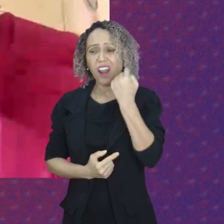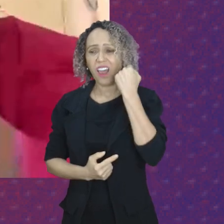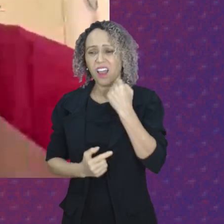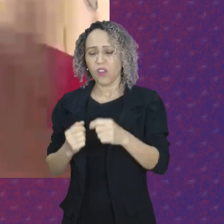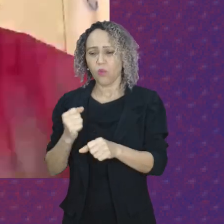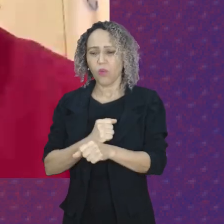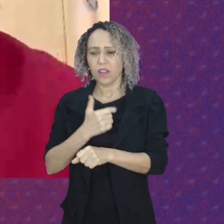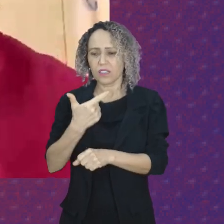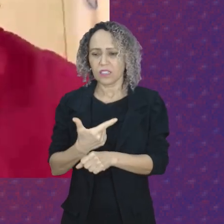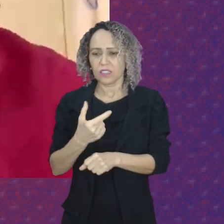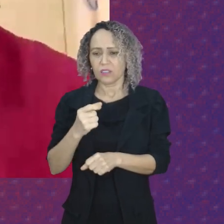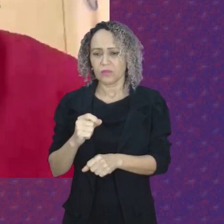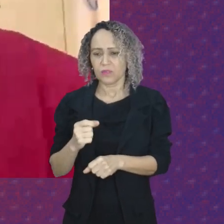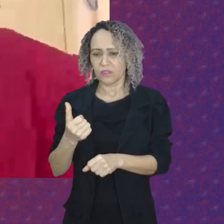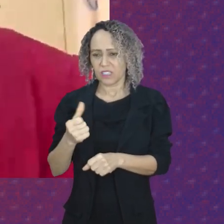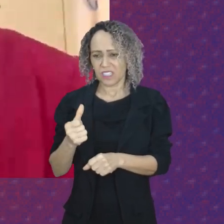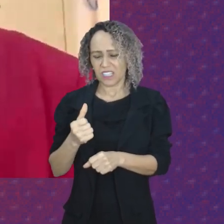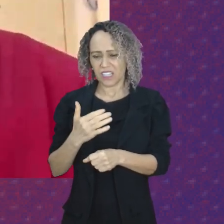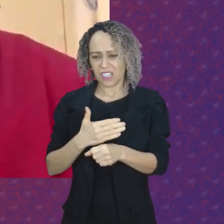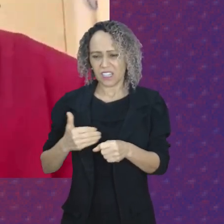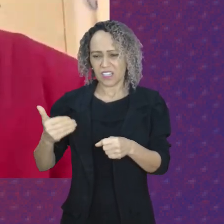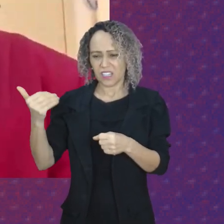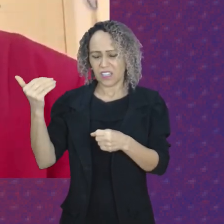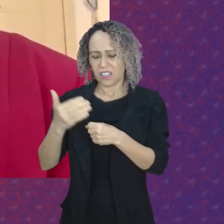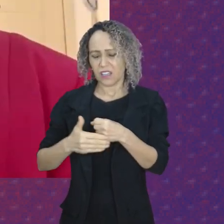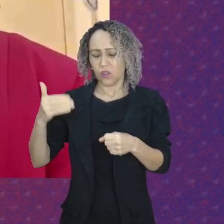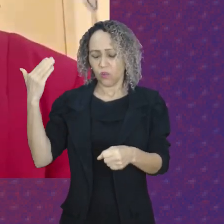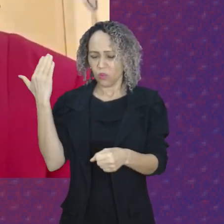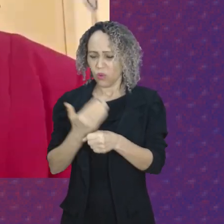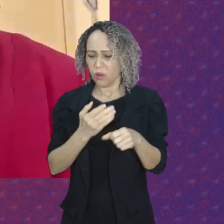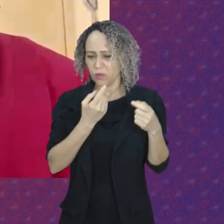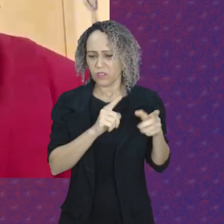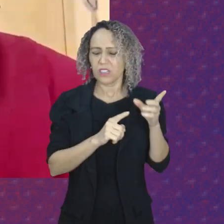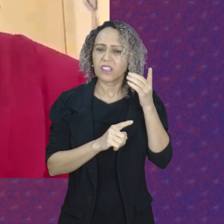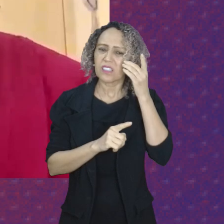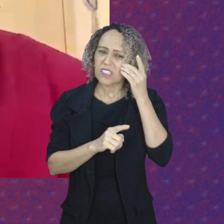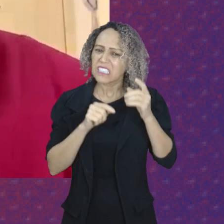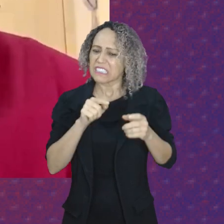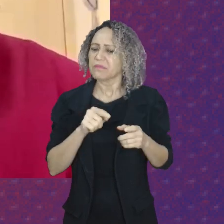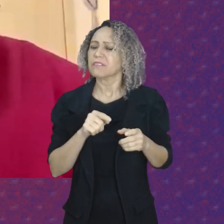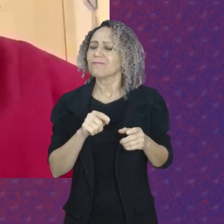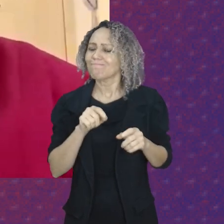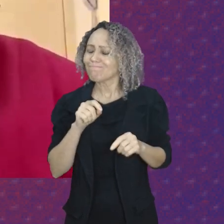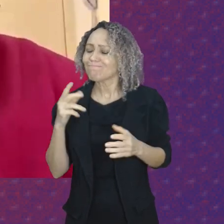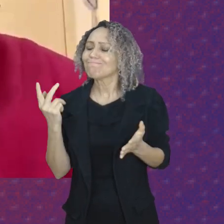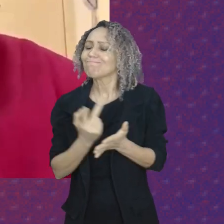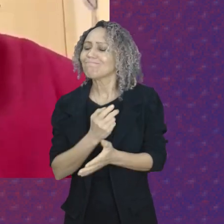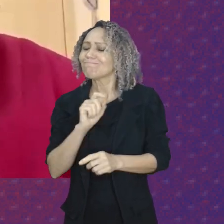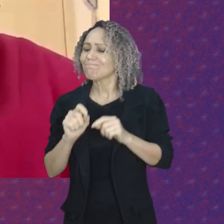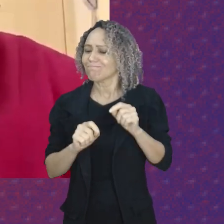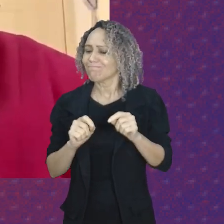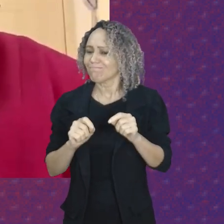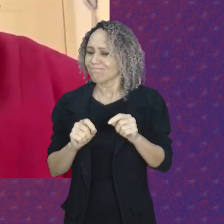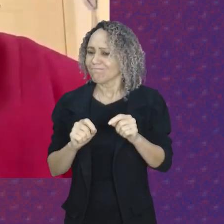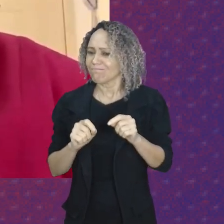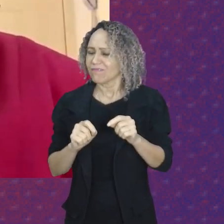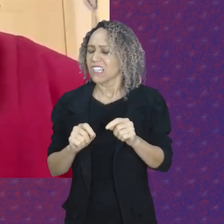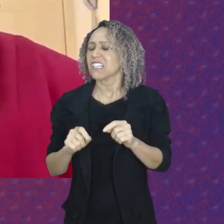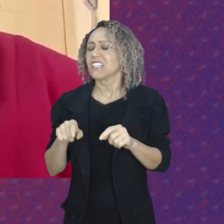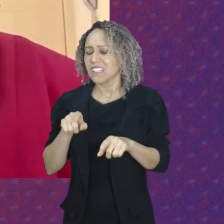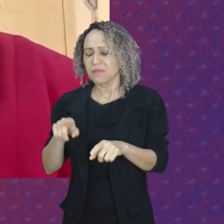inclusive internacional, em benefício dos interesses, né, dos Estados Unidos, que retirou, né, a presidenta Dilma